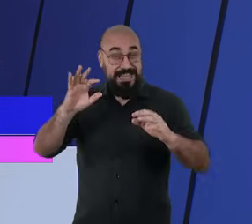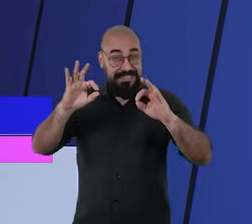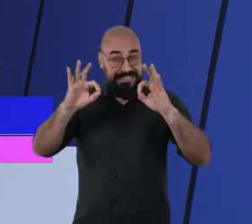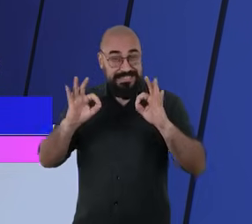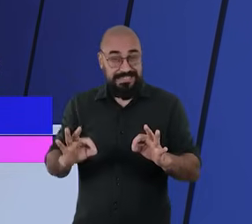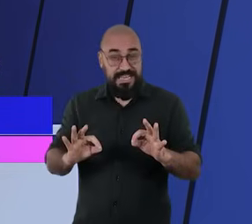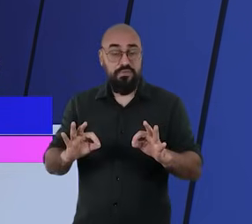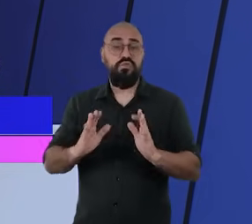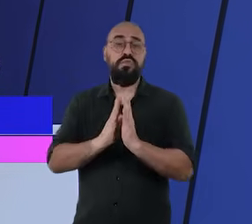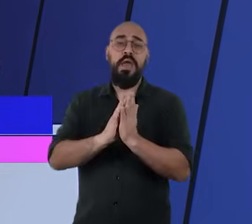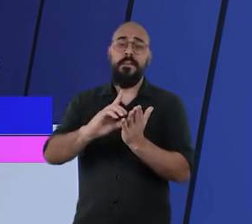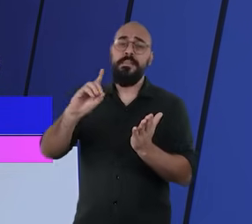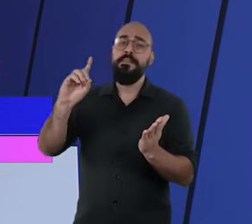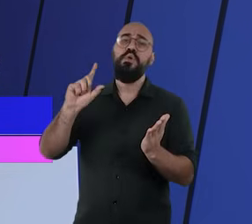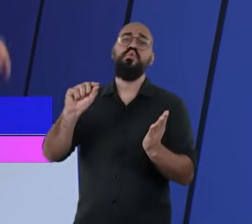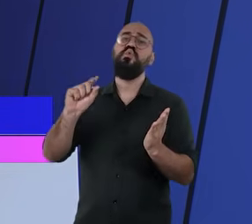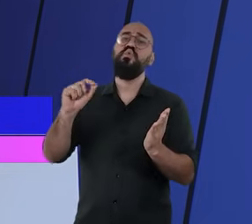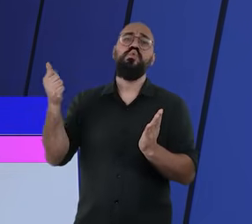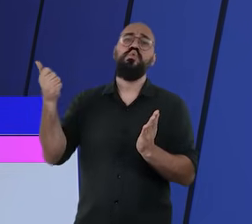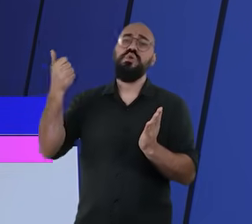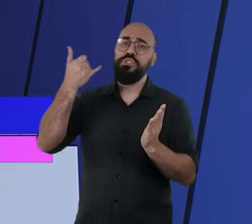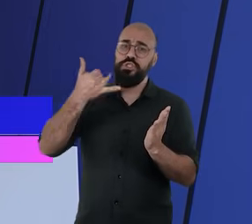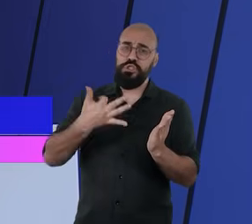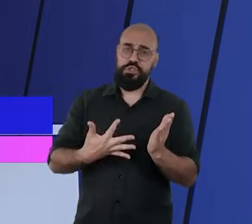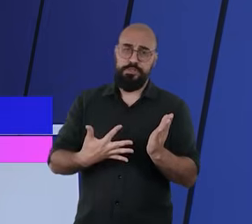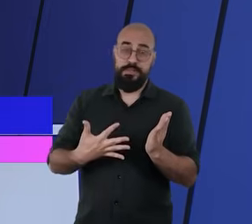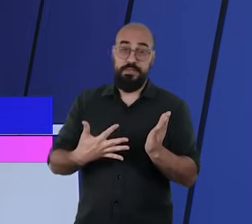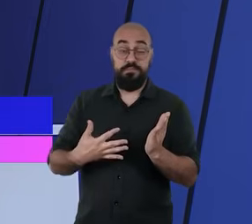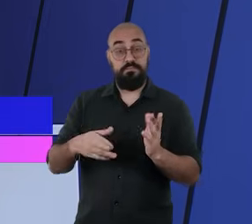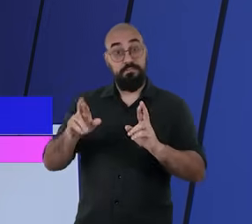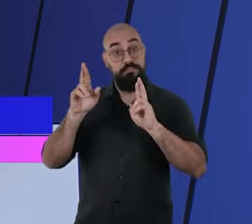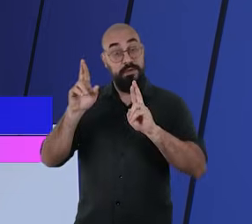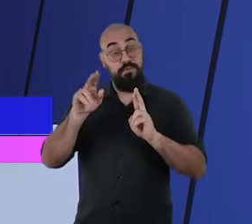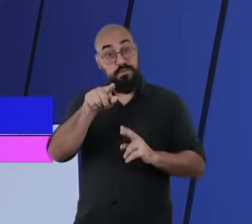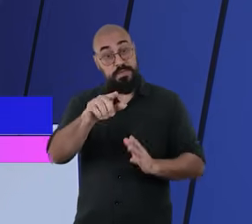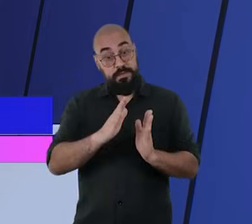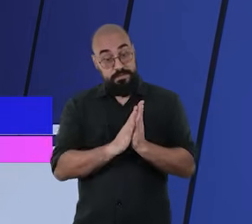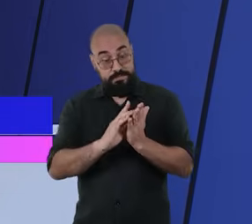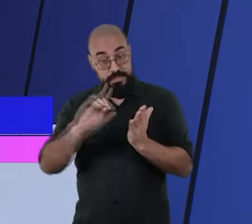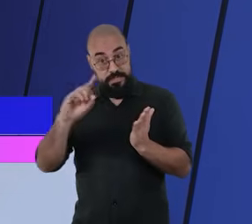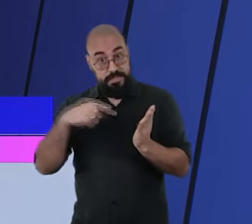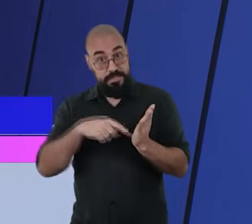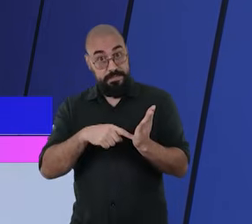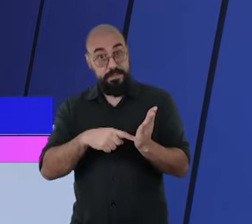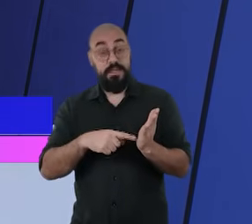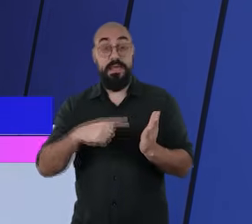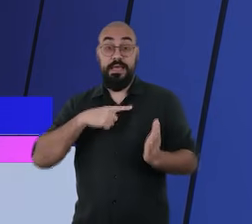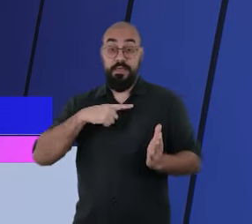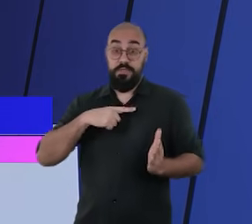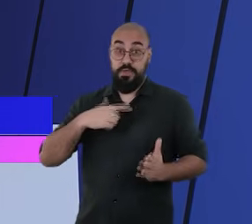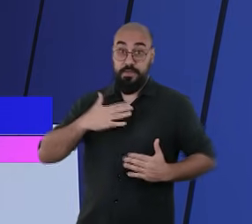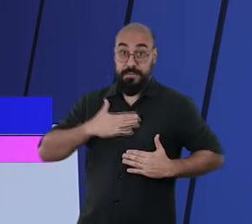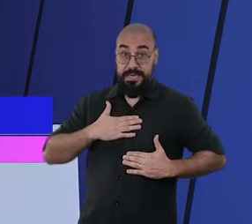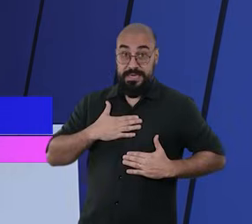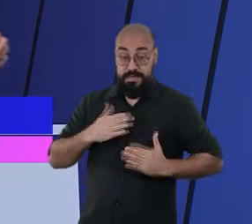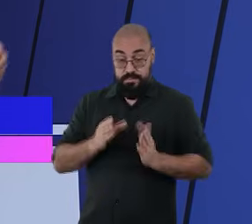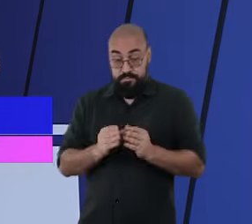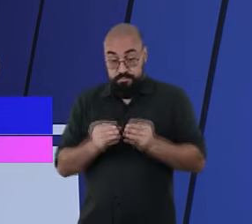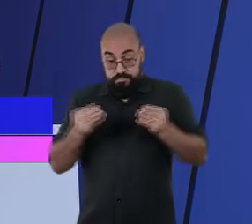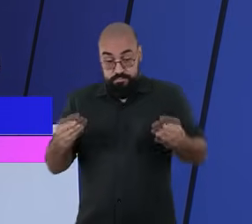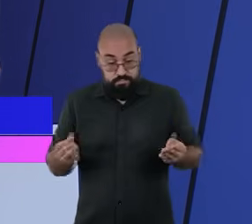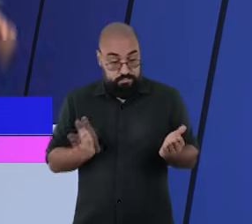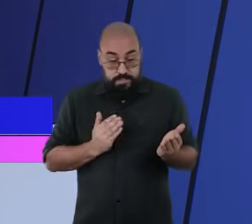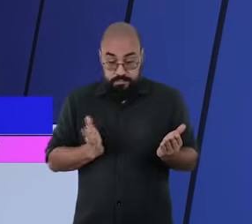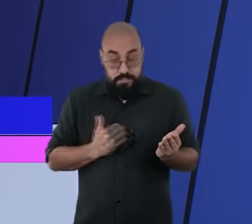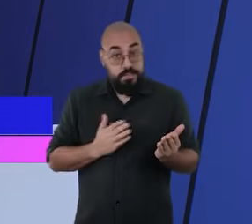exatamente aquilo que a Bíblia tem para nos dizer. Eu espero que você tenha a sua Bíblia aí, eu estou com a minha Bíblia aqui, porque no programa A